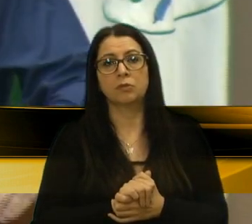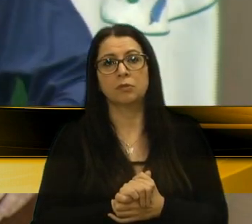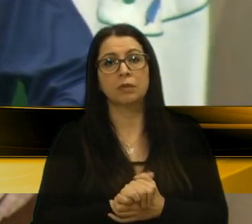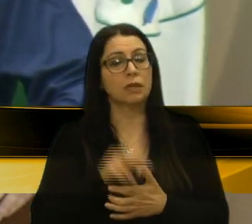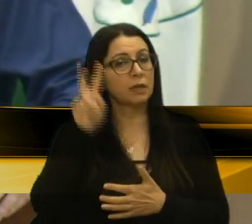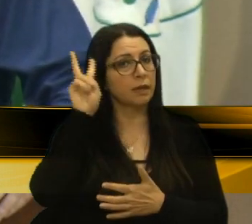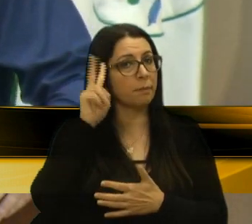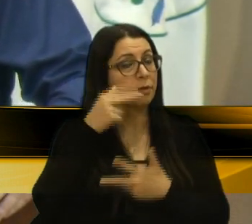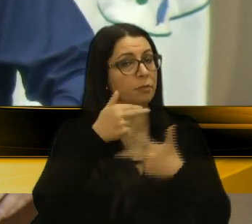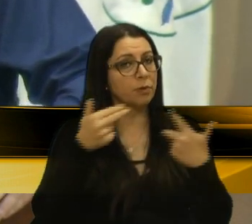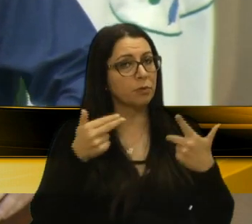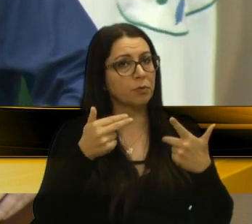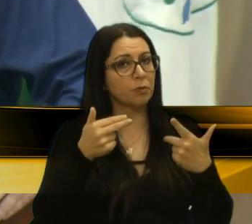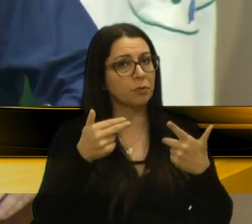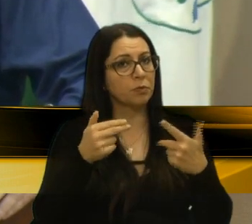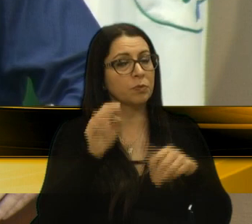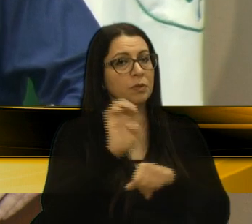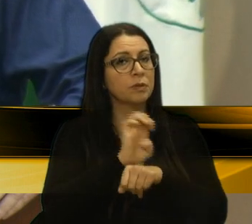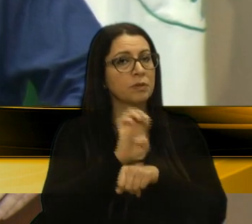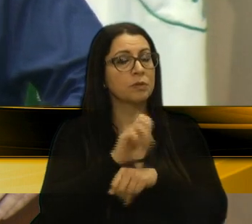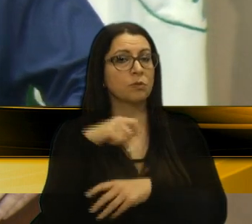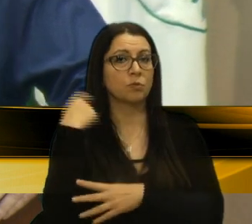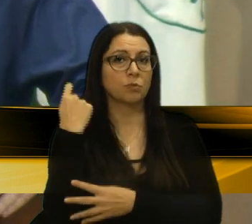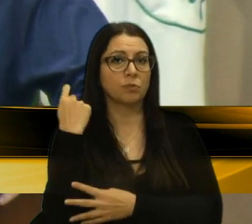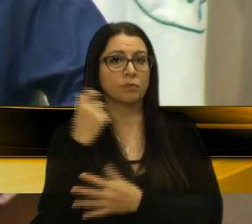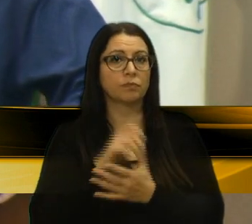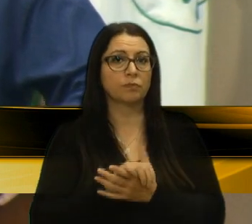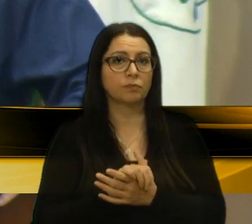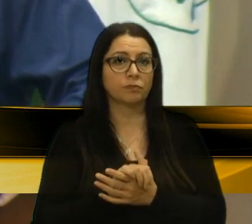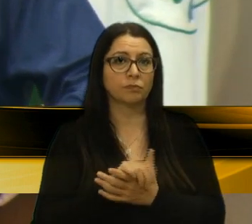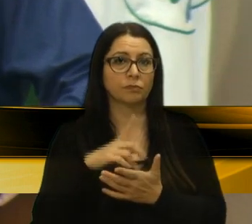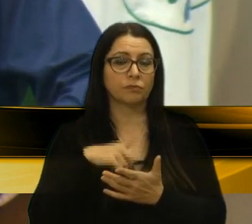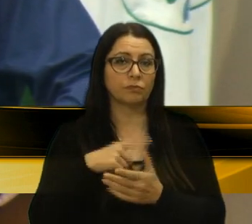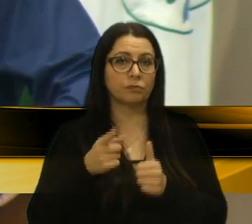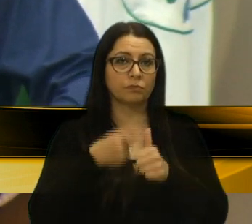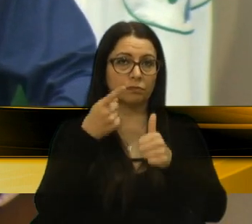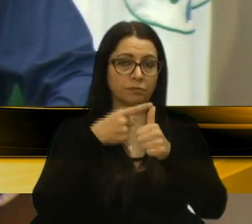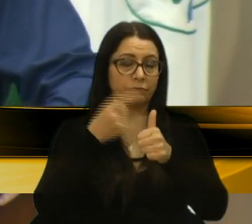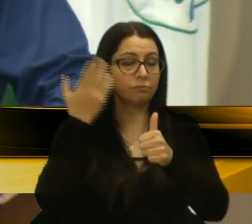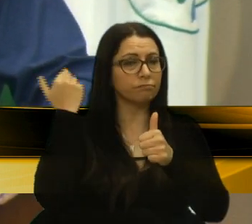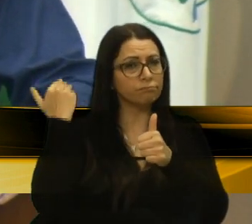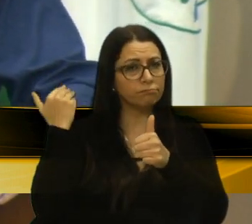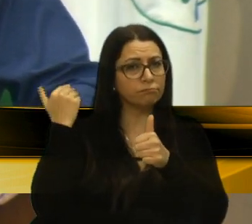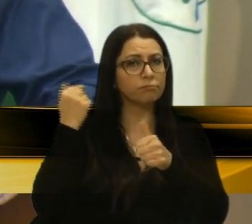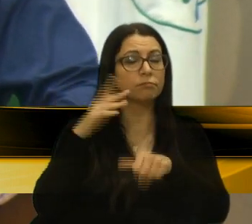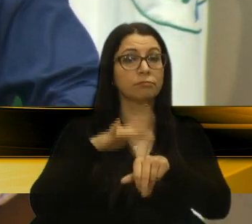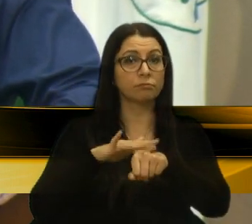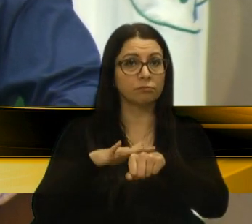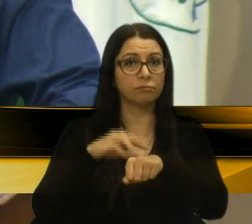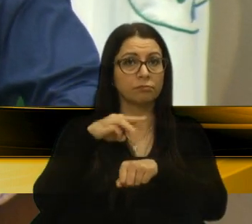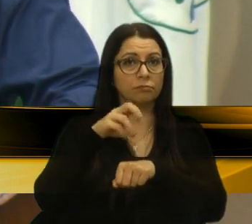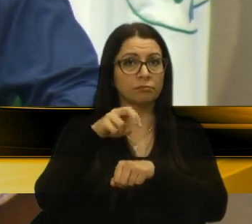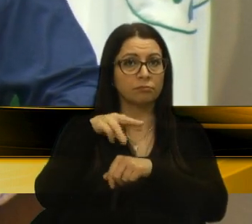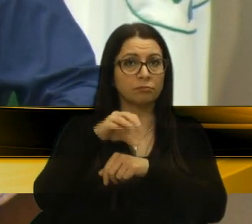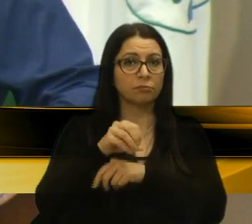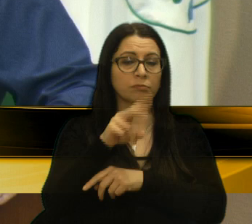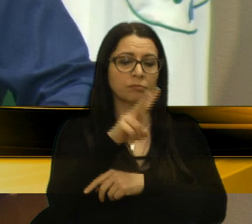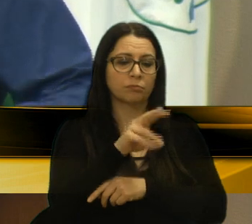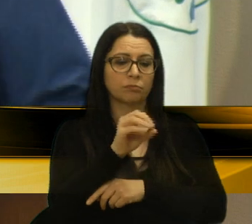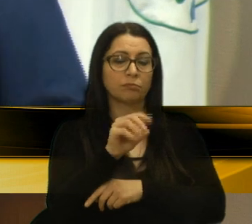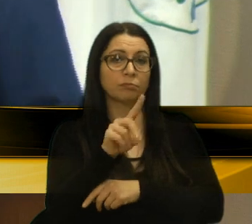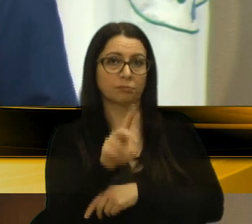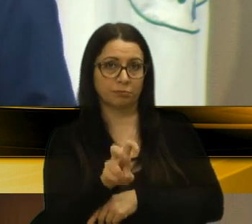Relembrando algumas coisas, o estado do Rio Grande do Sul teve o seu primeiro caso do mormo no ano de